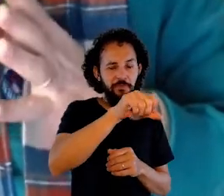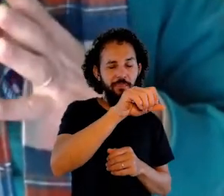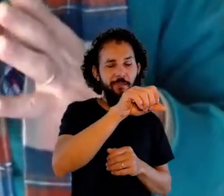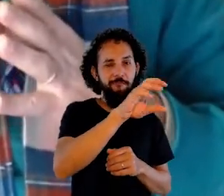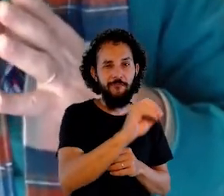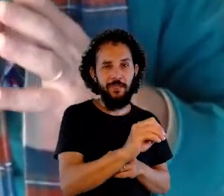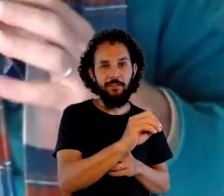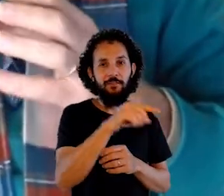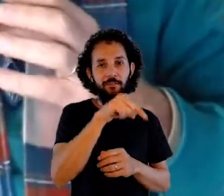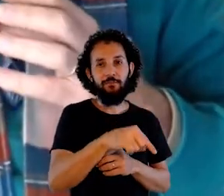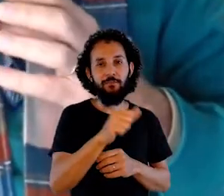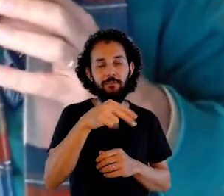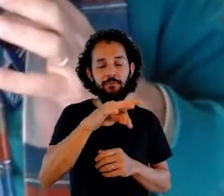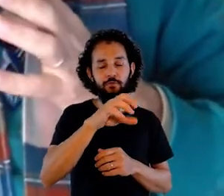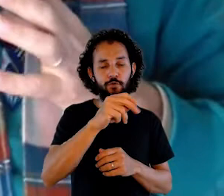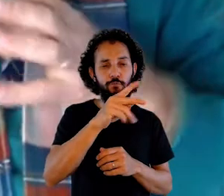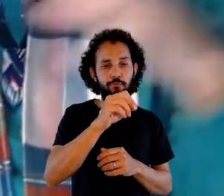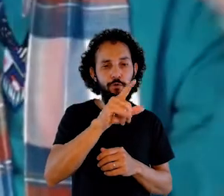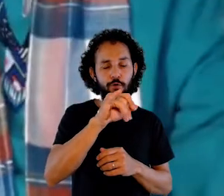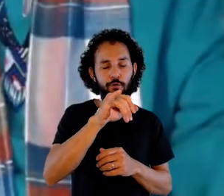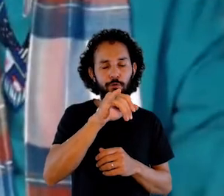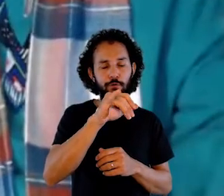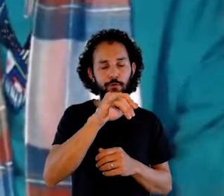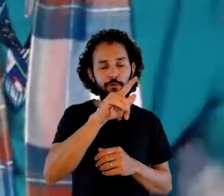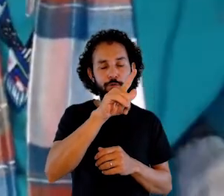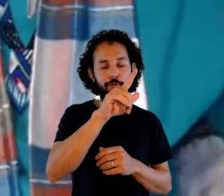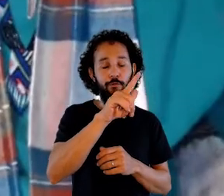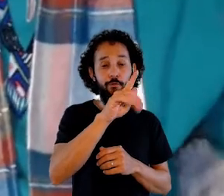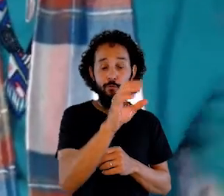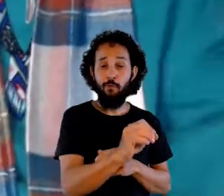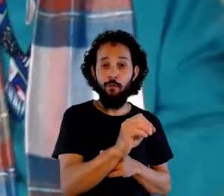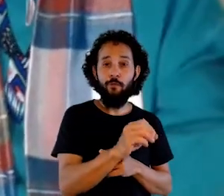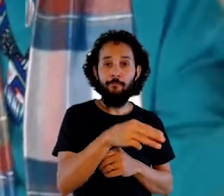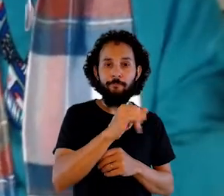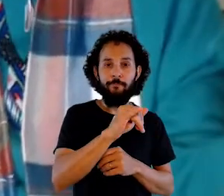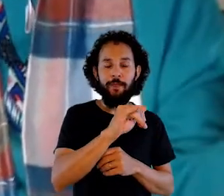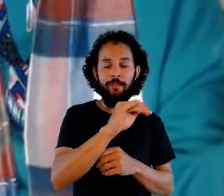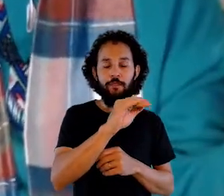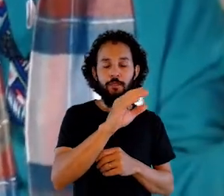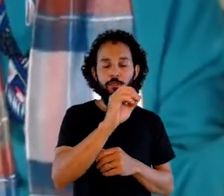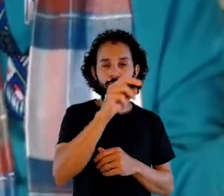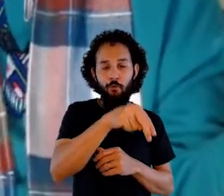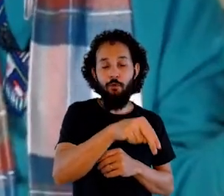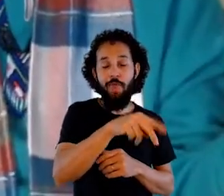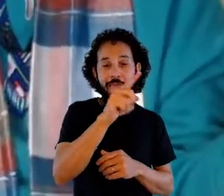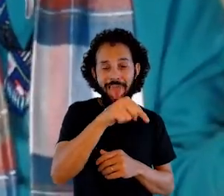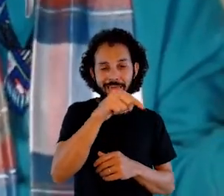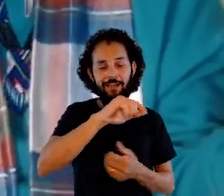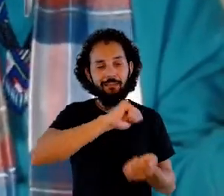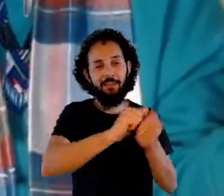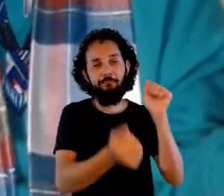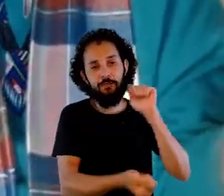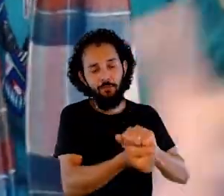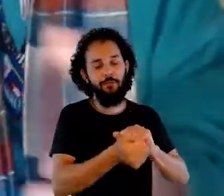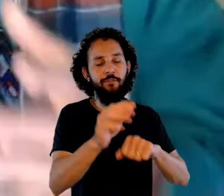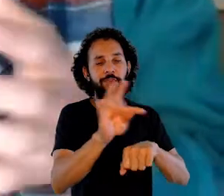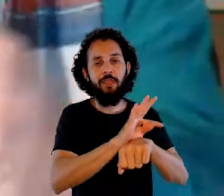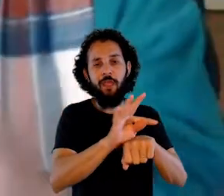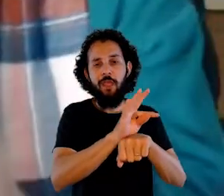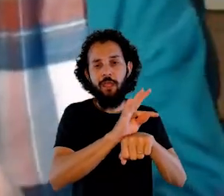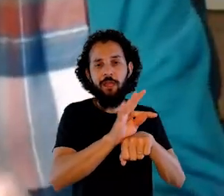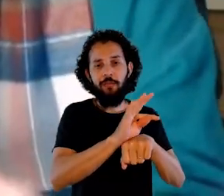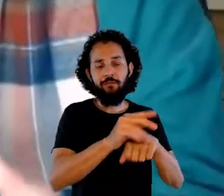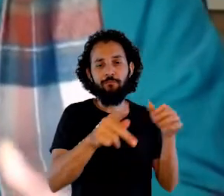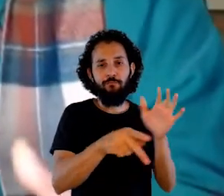chamado Michael Herner, que trouxe esse conceito que, na prática, eles adaptavam técnicas do xamanismo ancestral para